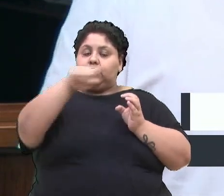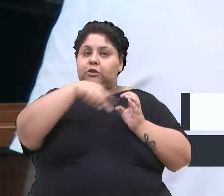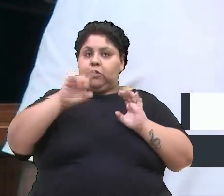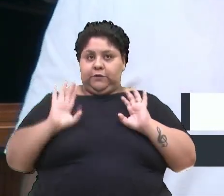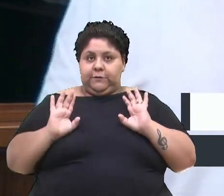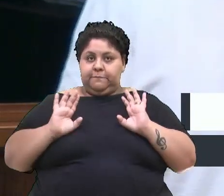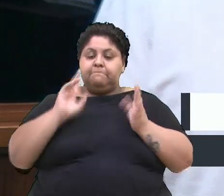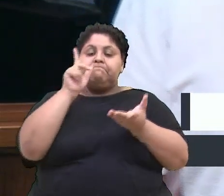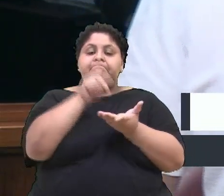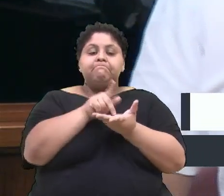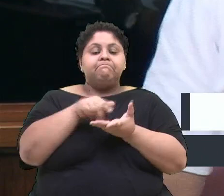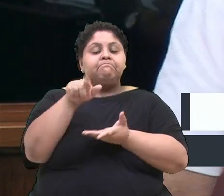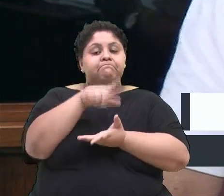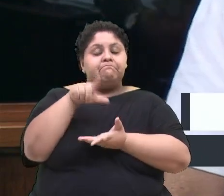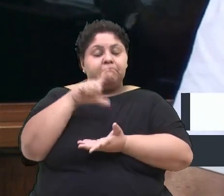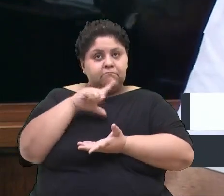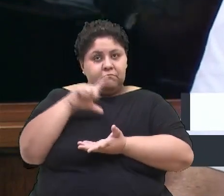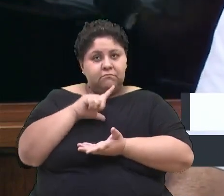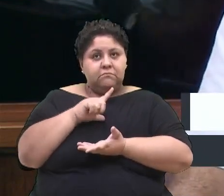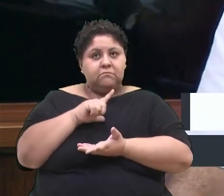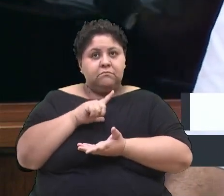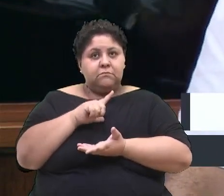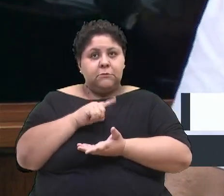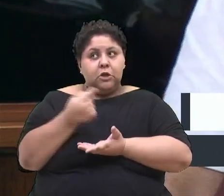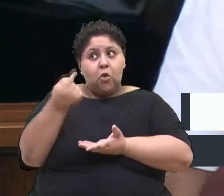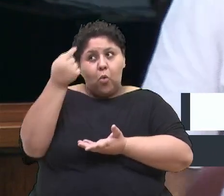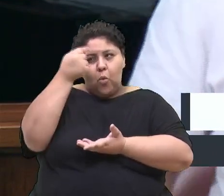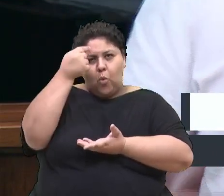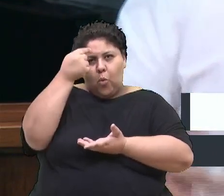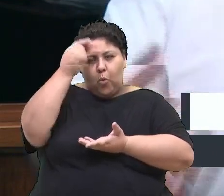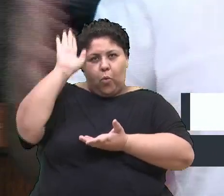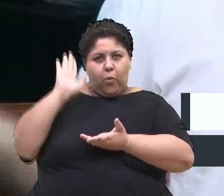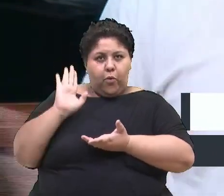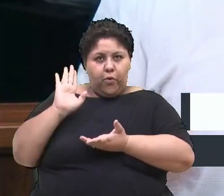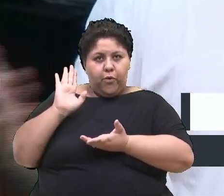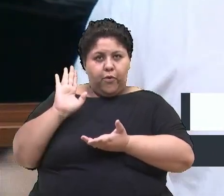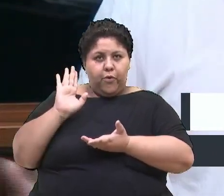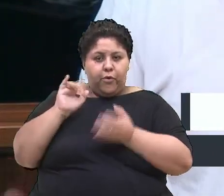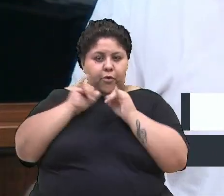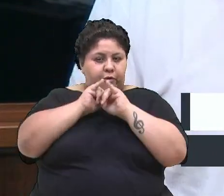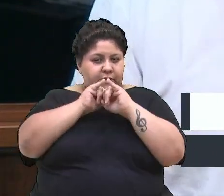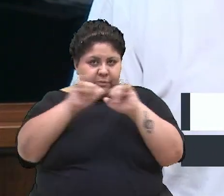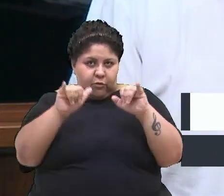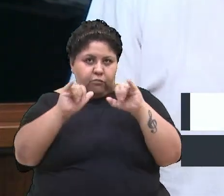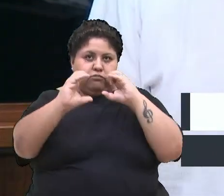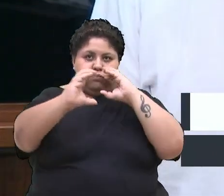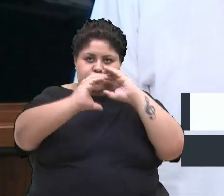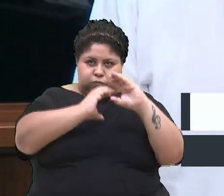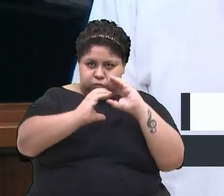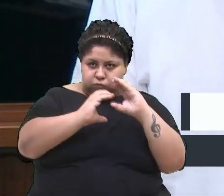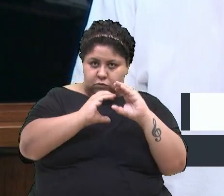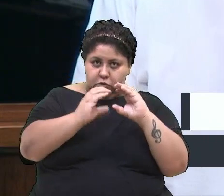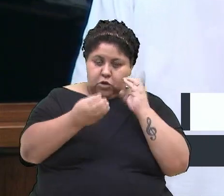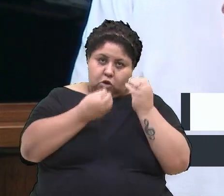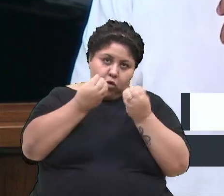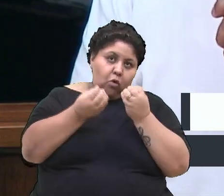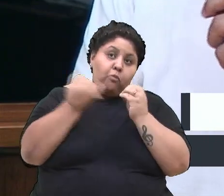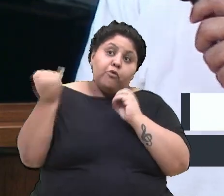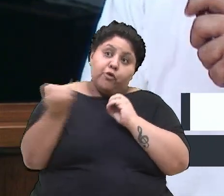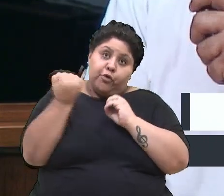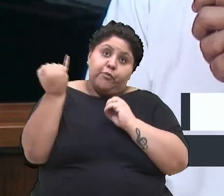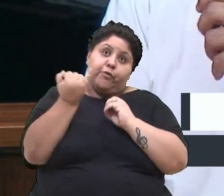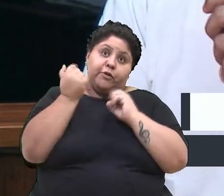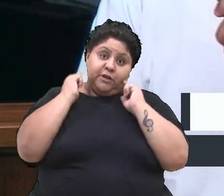verdade, nós temos a compreensão da publicidade, da comunicação como um veículo importante na